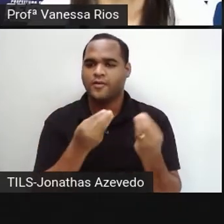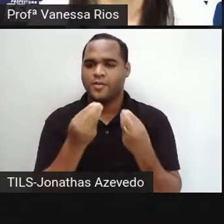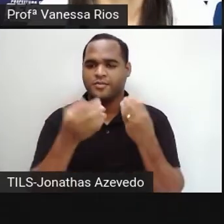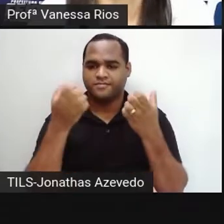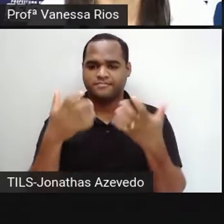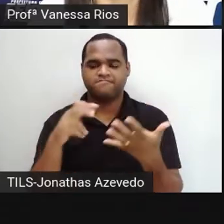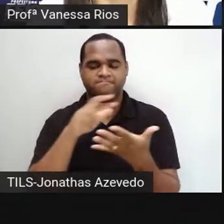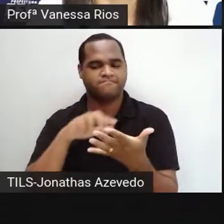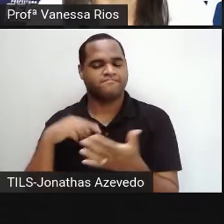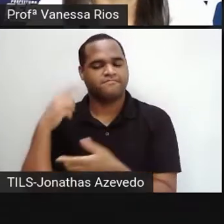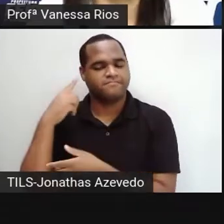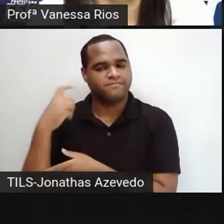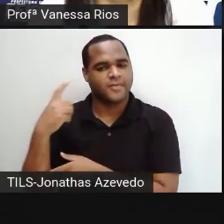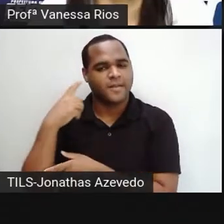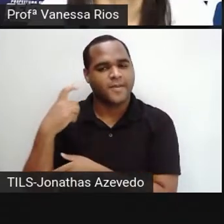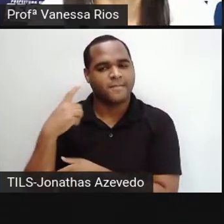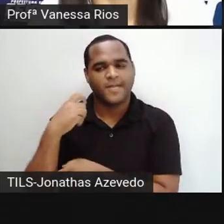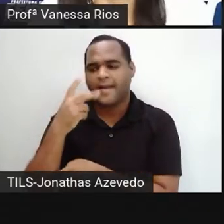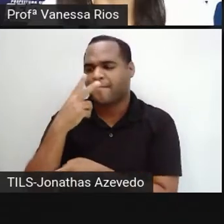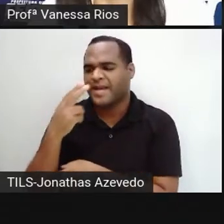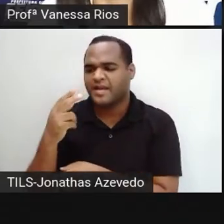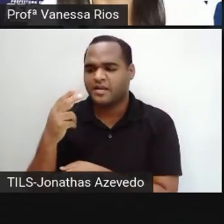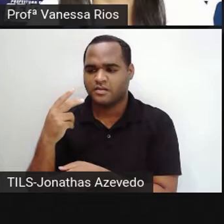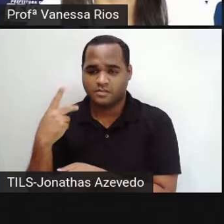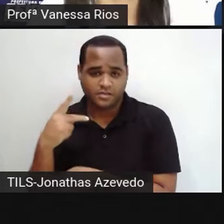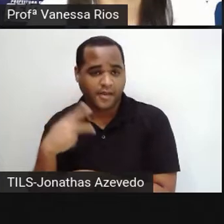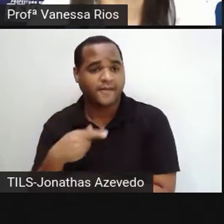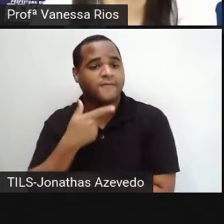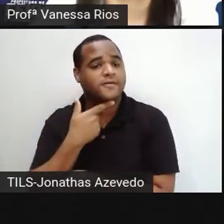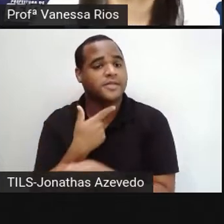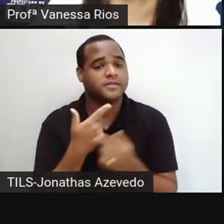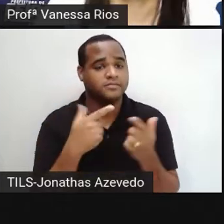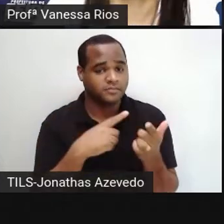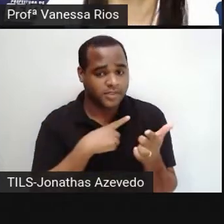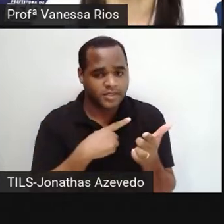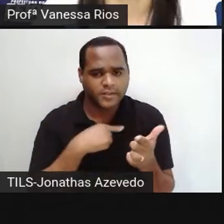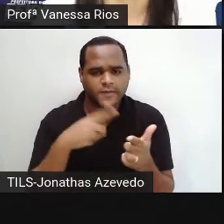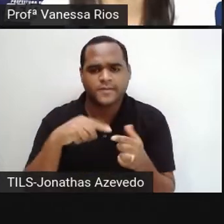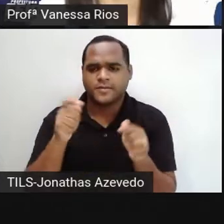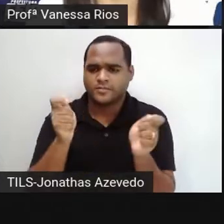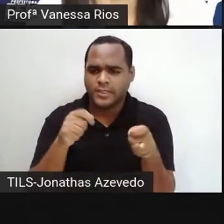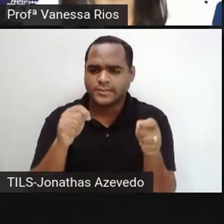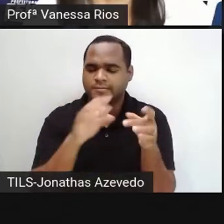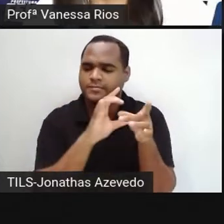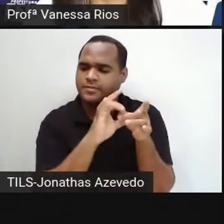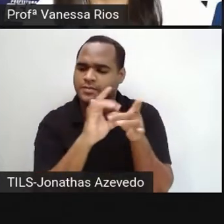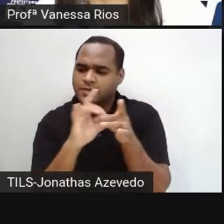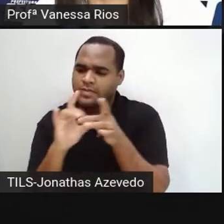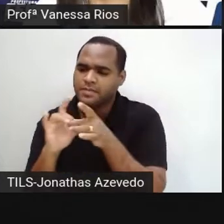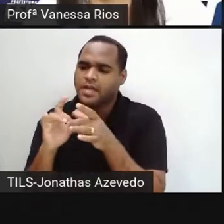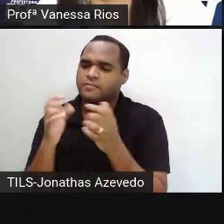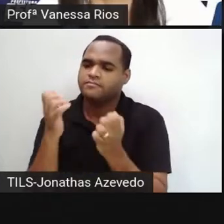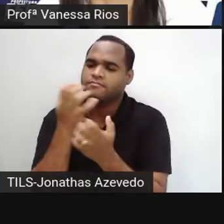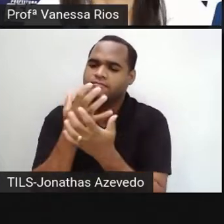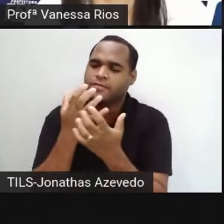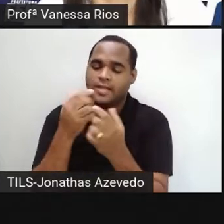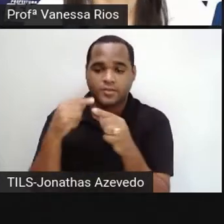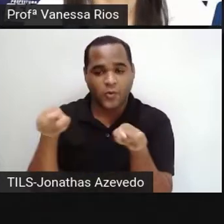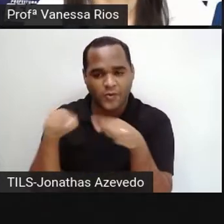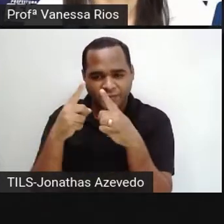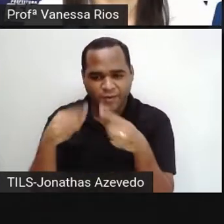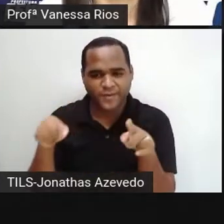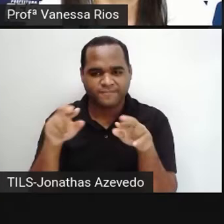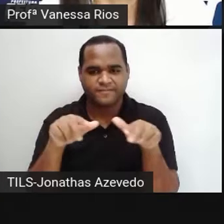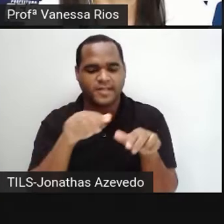né? Por vontade, a gente pode coordenar esses sons e associar ritmos musicais e fazer